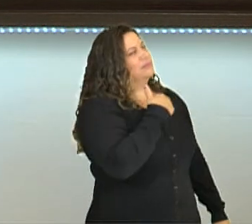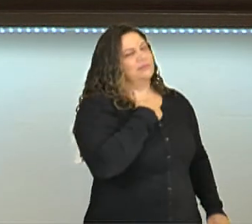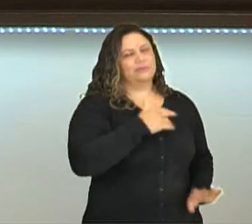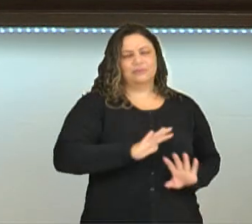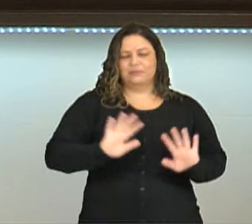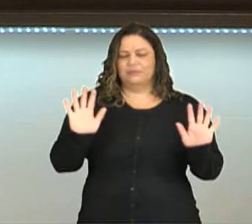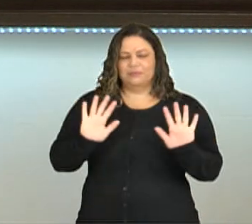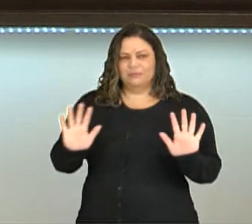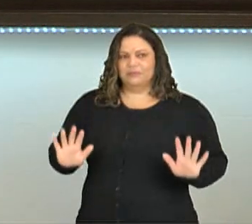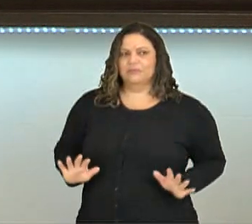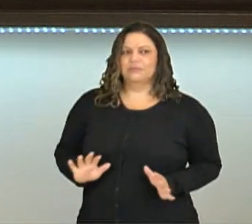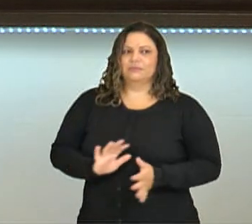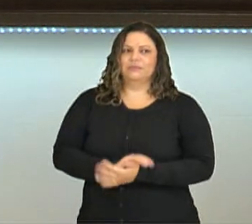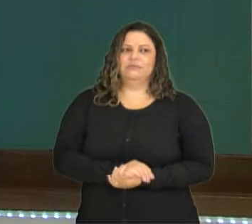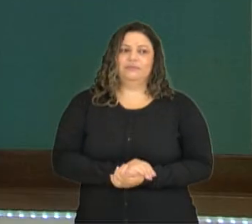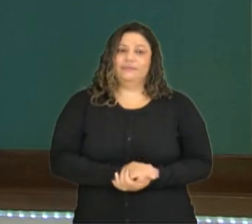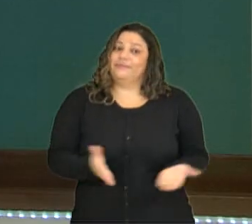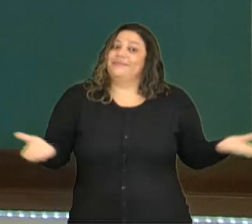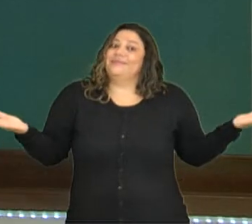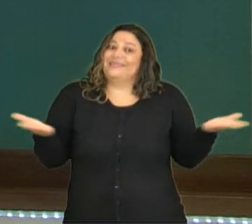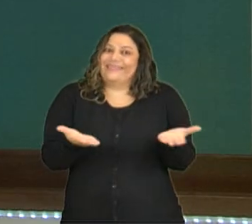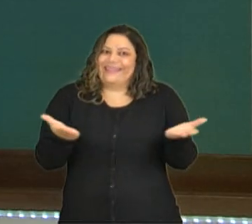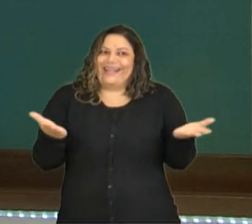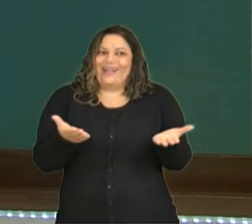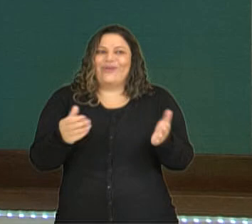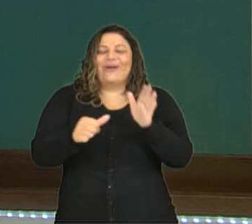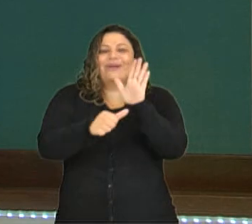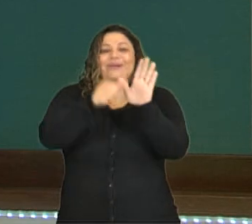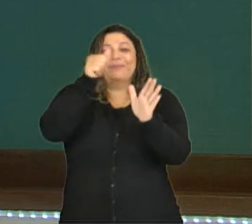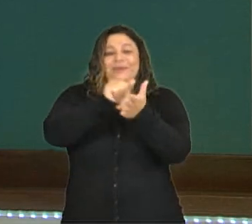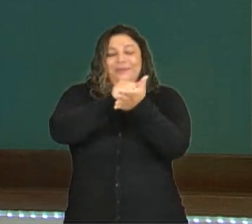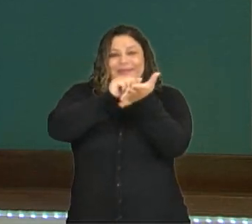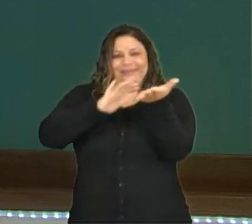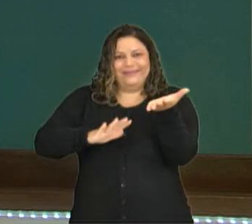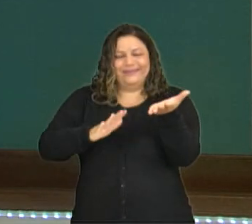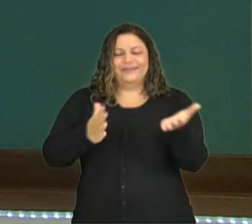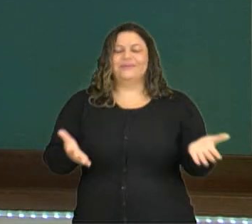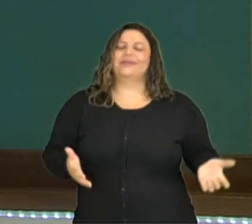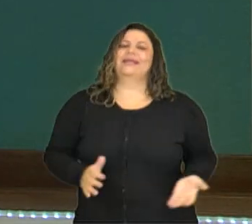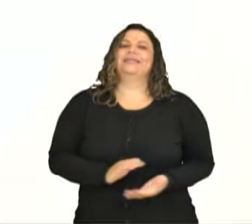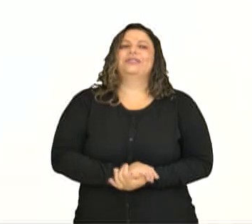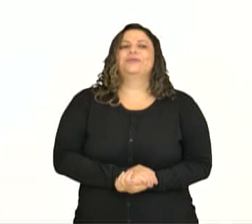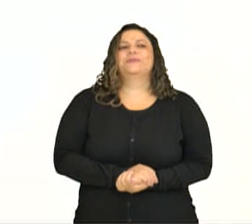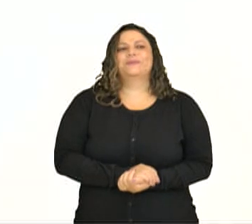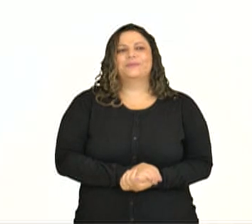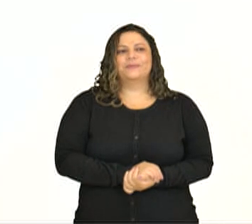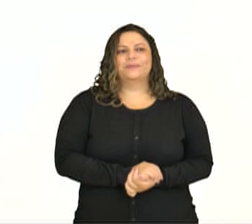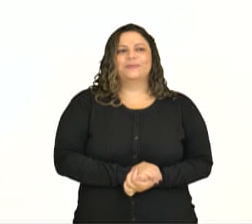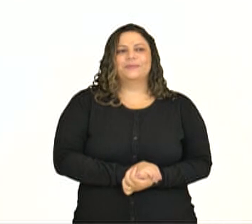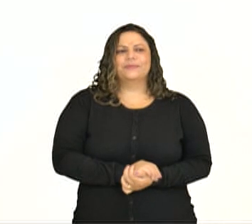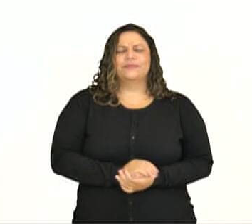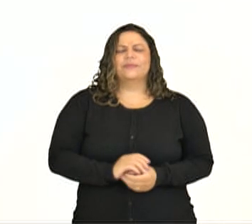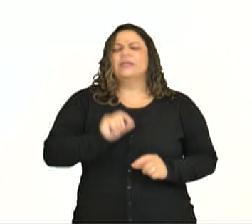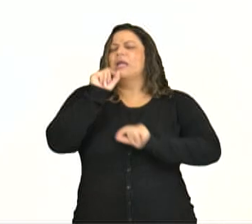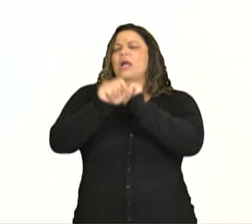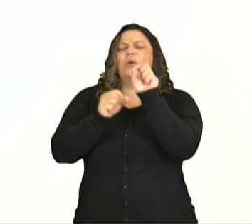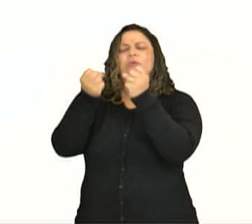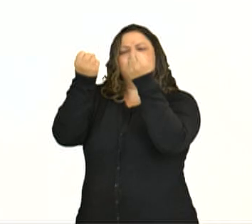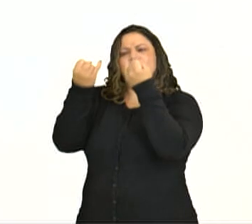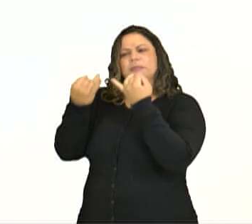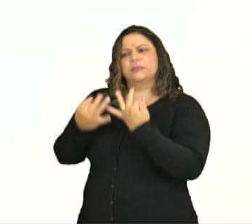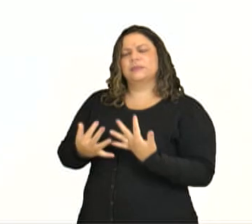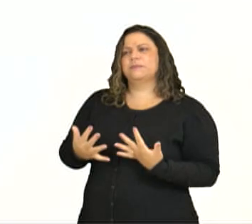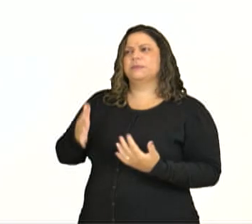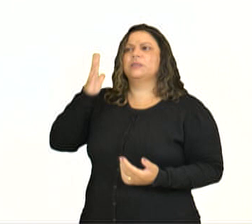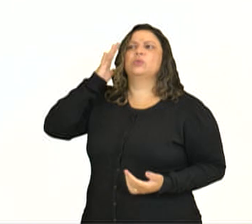filosofia. E agora a gente chegou no nosso primeiro exercício. Vamos lá. Quando falamos sobre